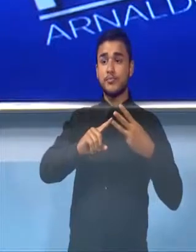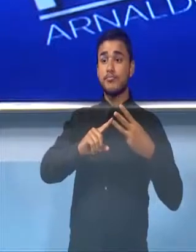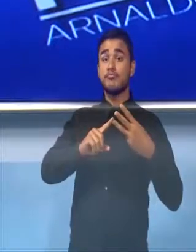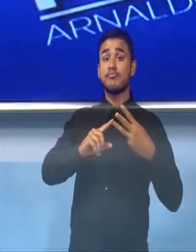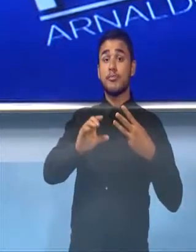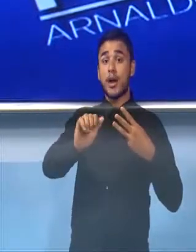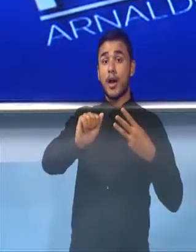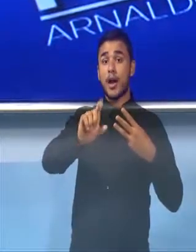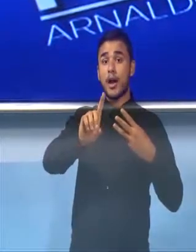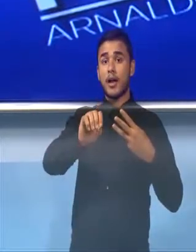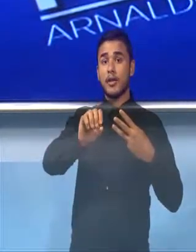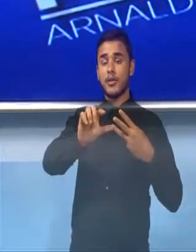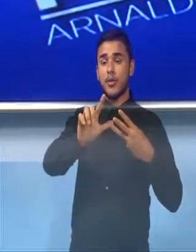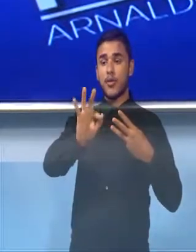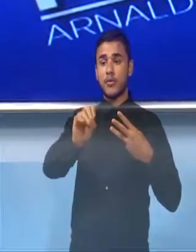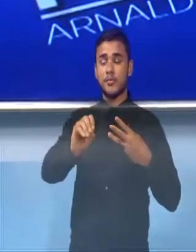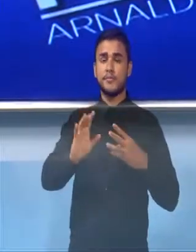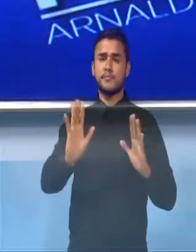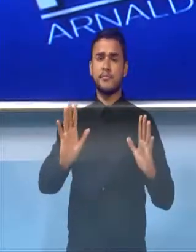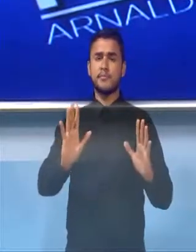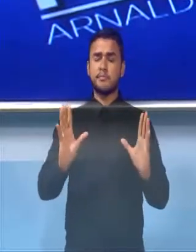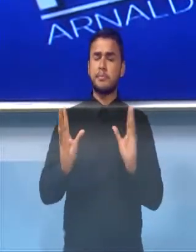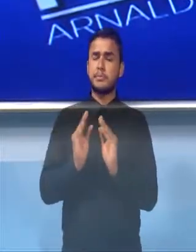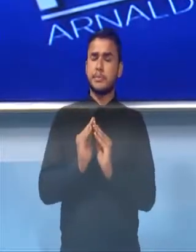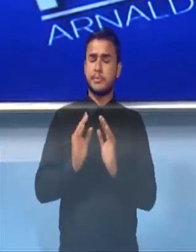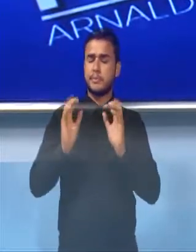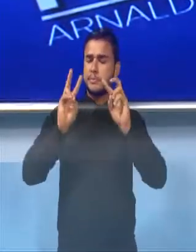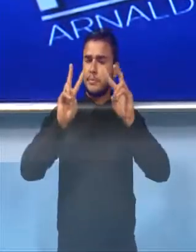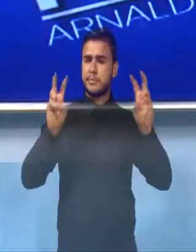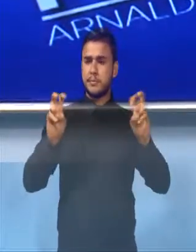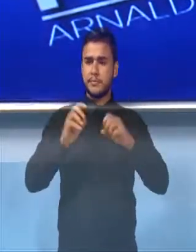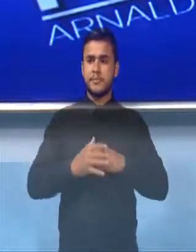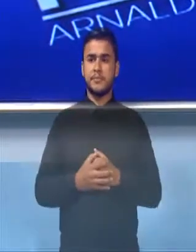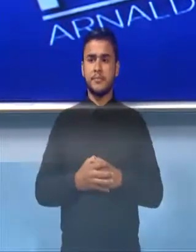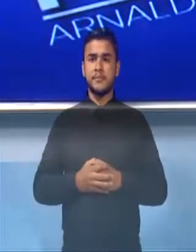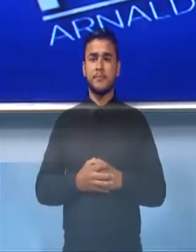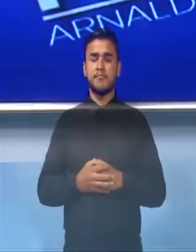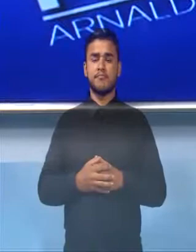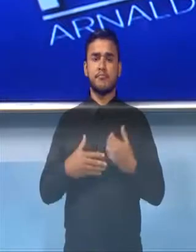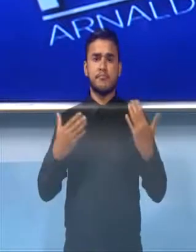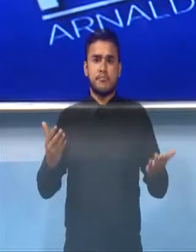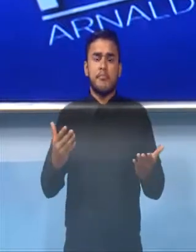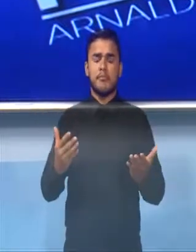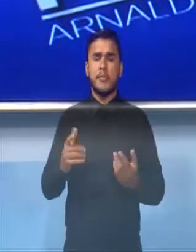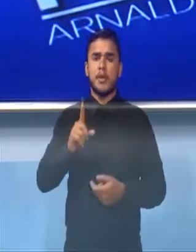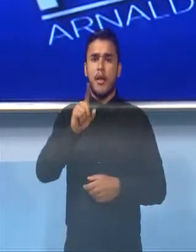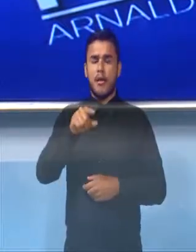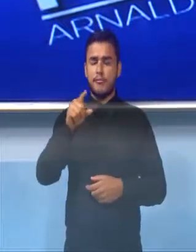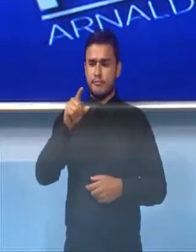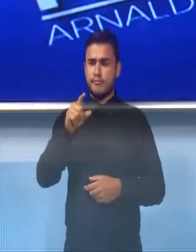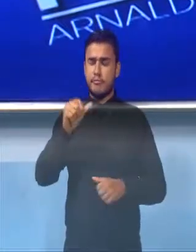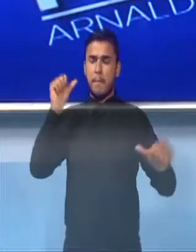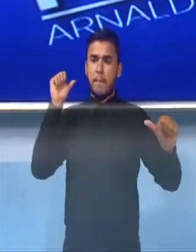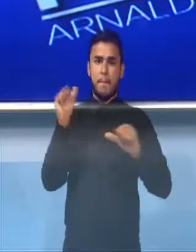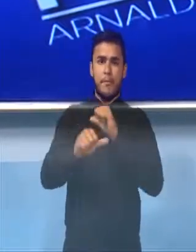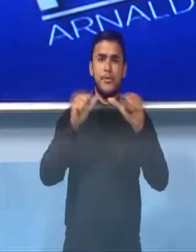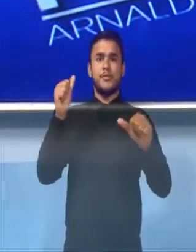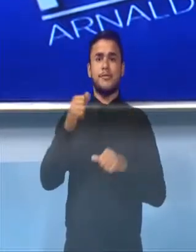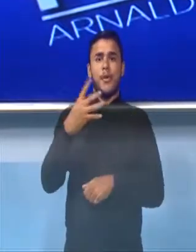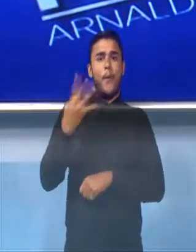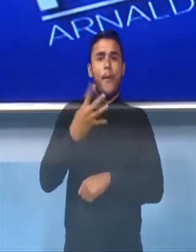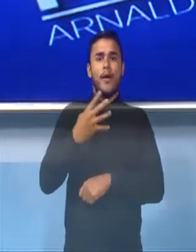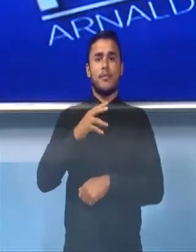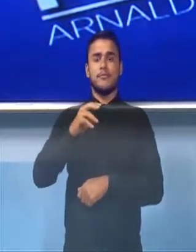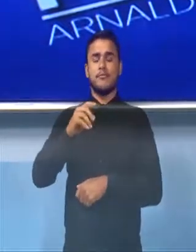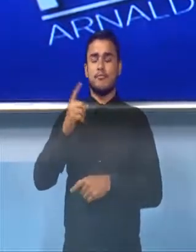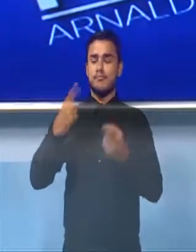agora nesse bloco que é mais curto, a chamada quarta revolução, que é a indústria 4.0.